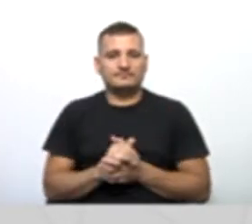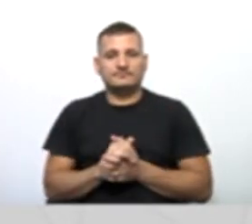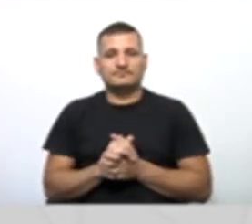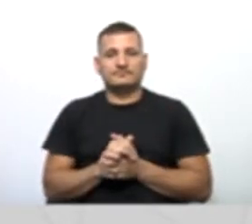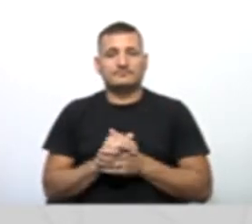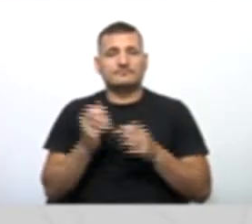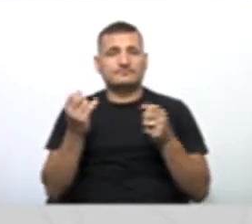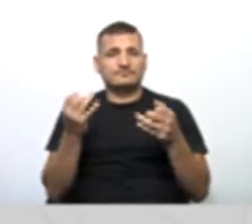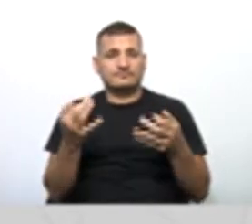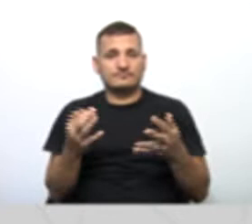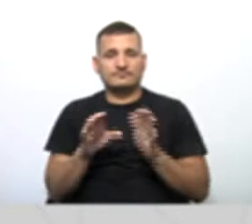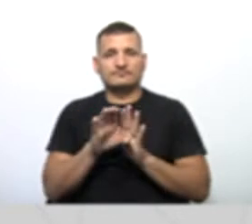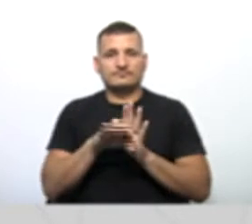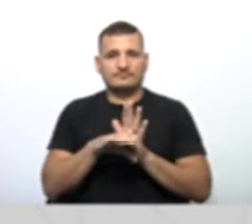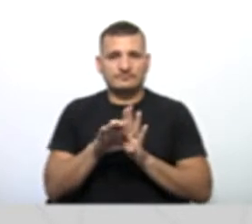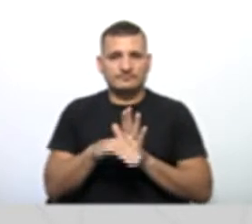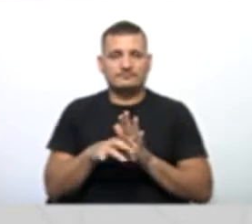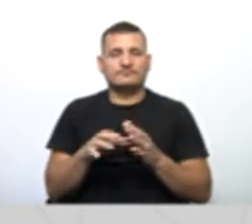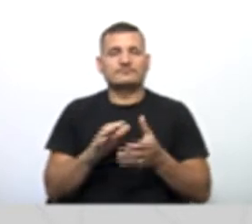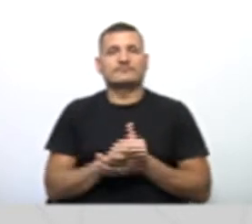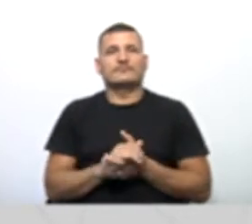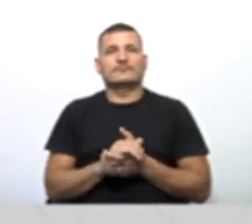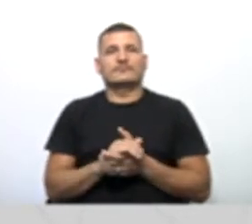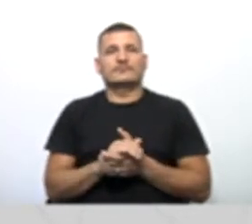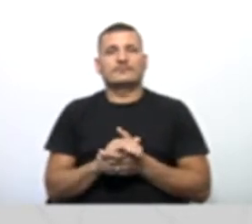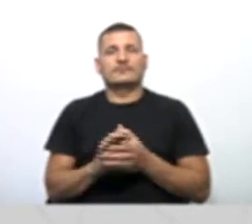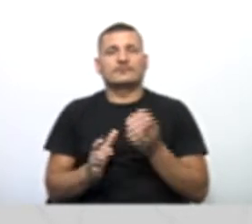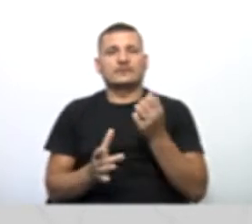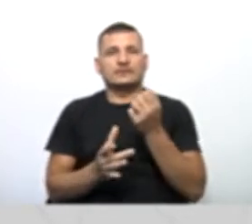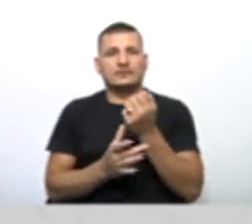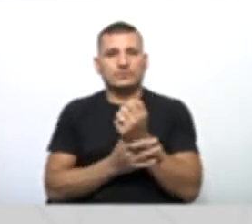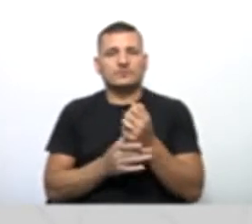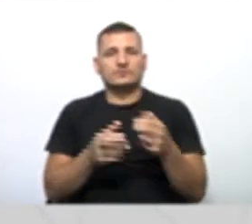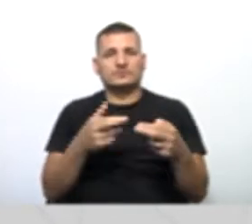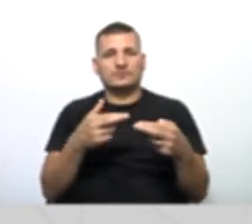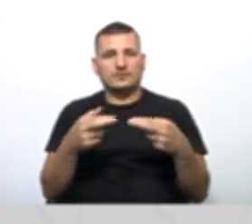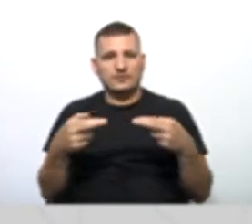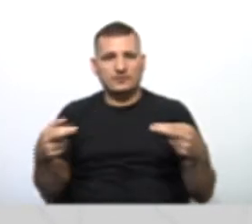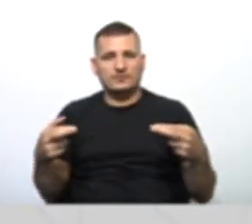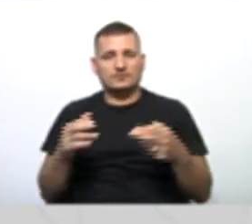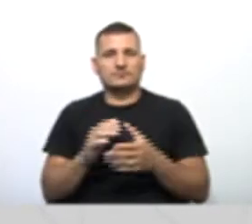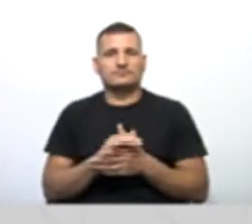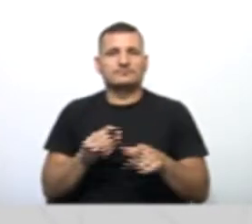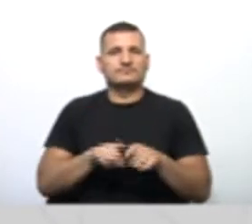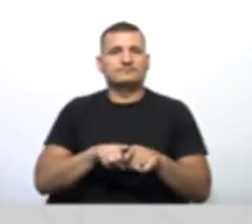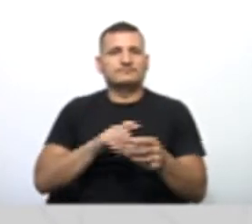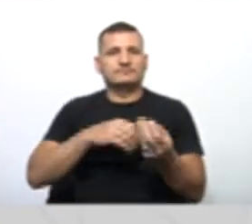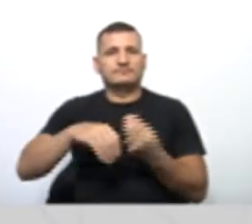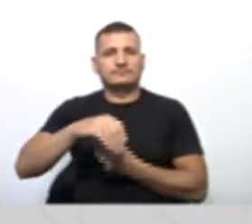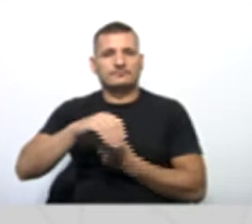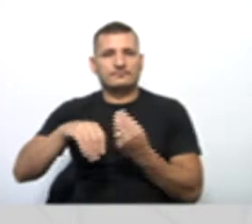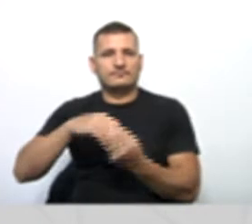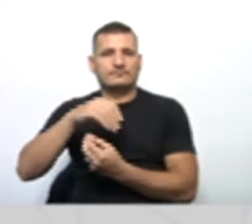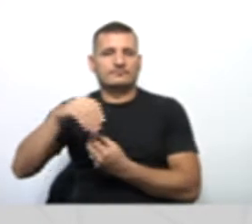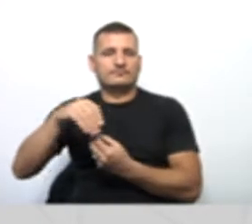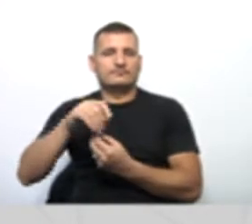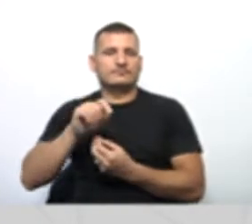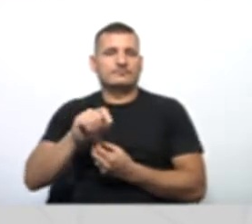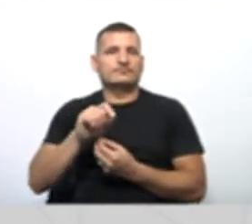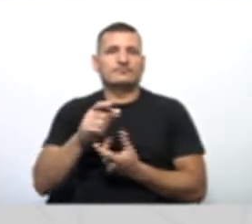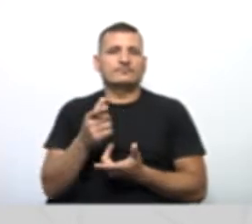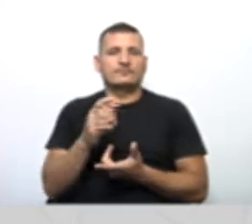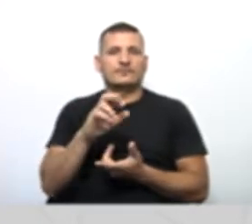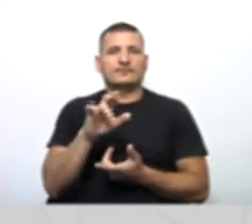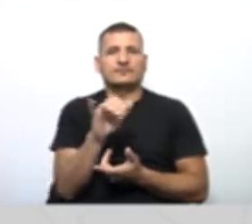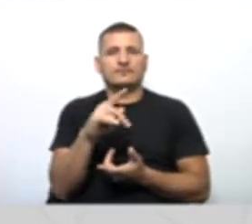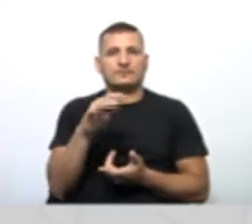conceito de segurança em rede também, daquela criptografia que nós falamos, assinatura e certificado digital,